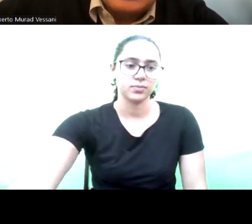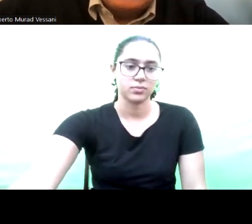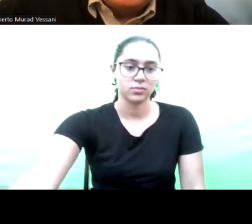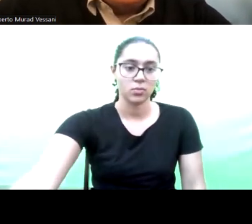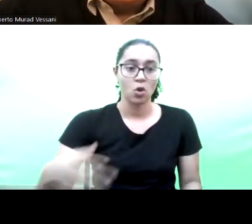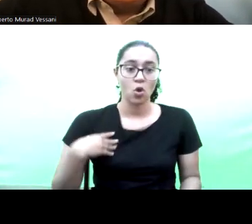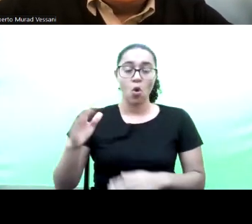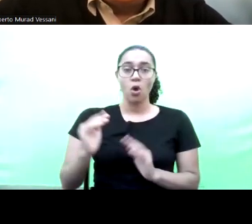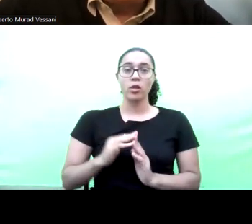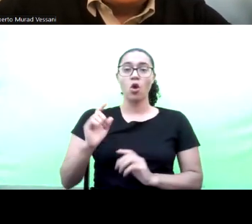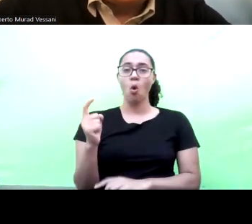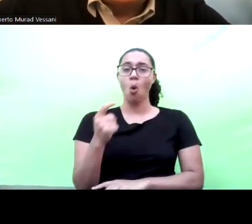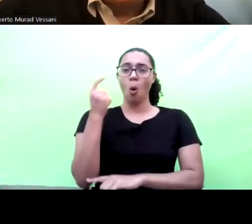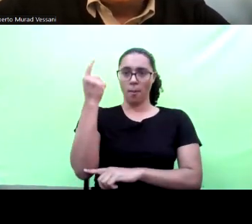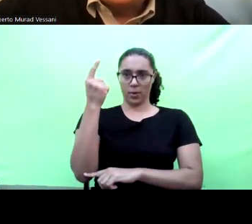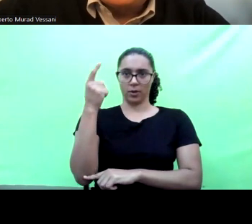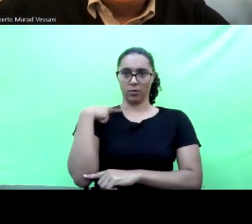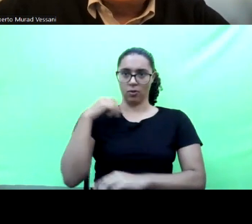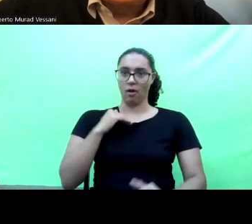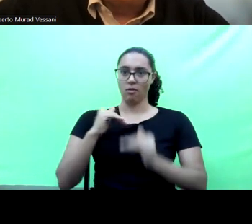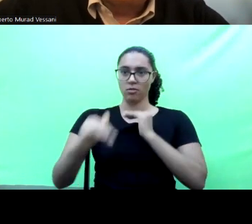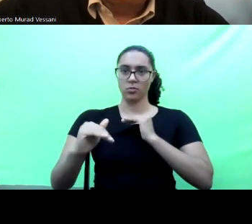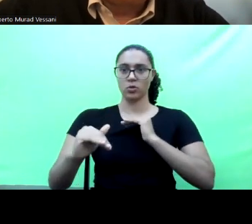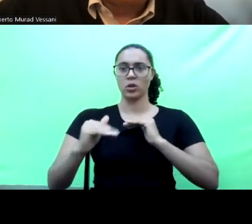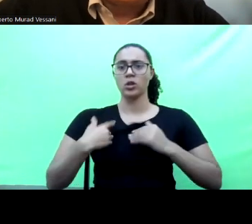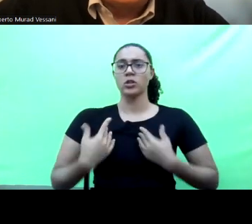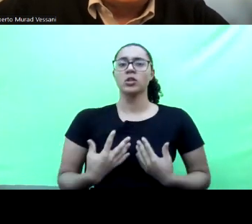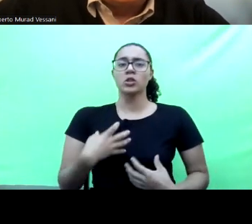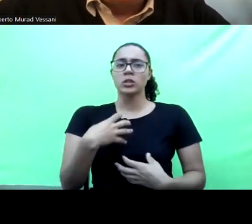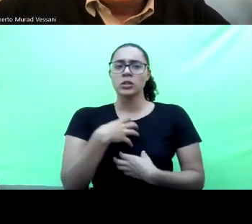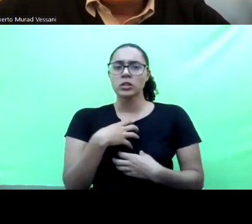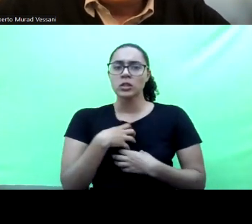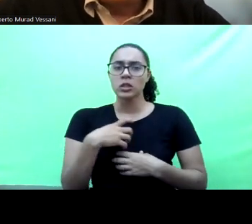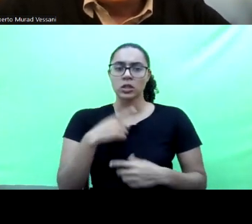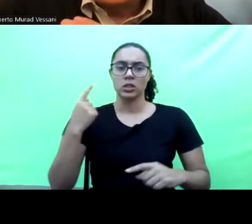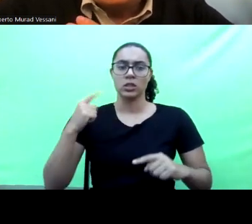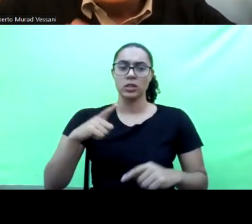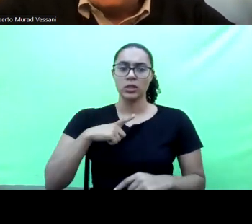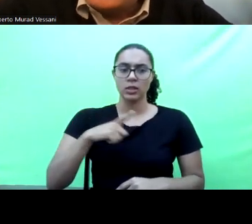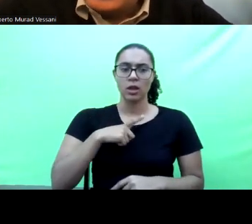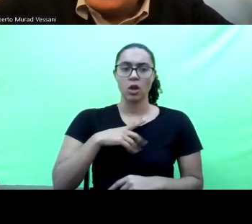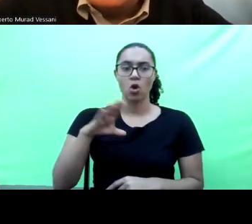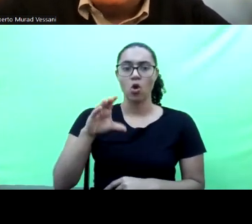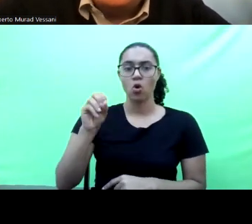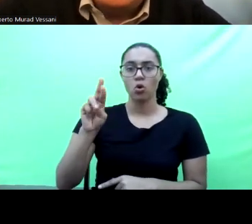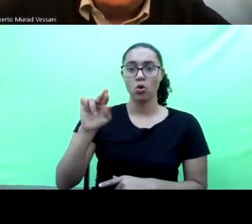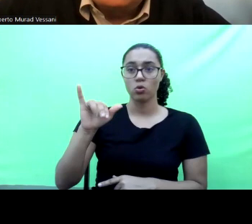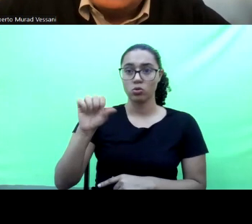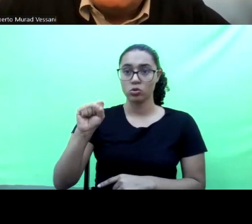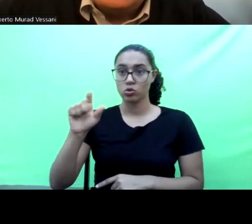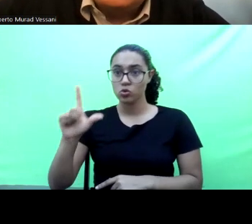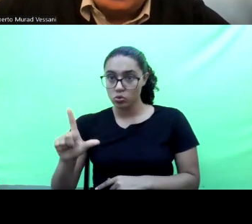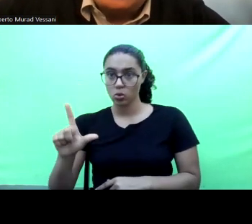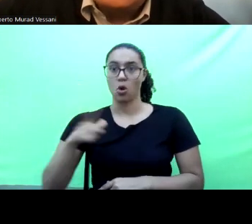alta. As variações hormonais, né? Então, a gente tem o nosso cortisol endógeno, que dependendo